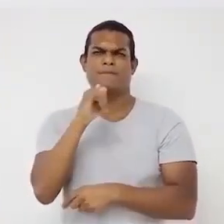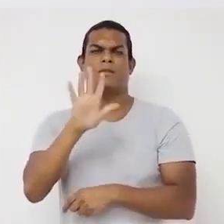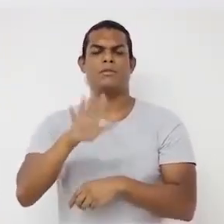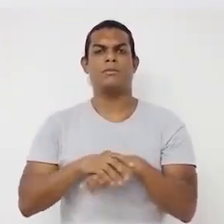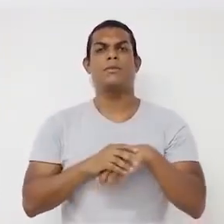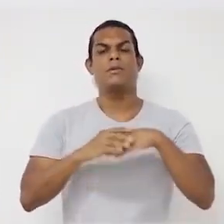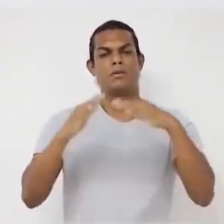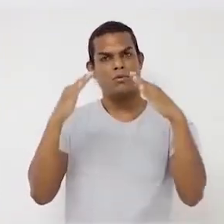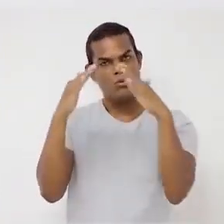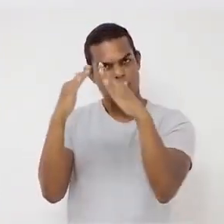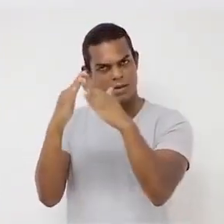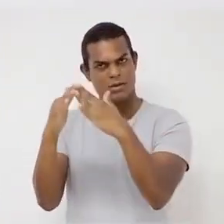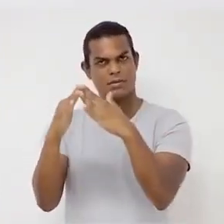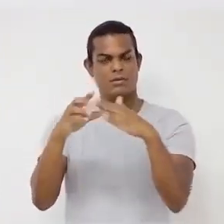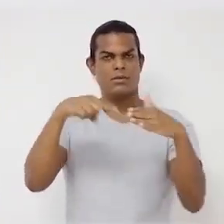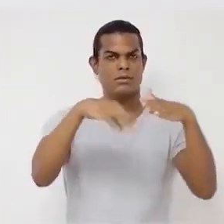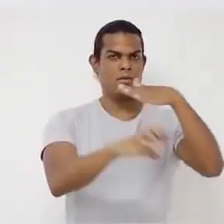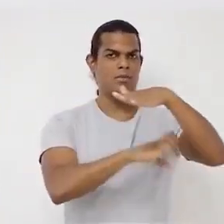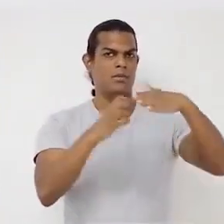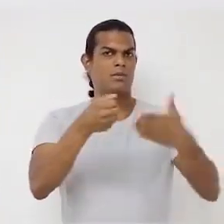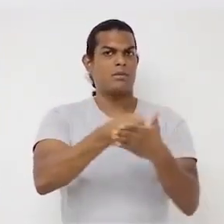sede que ela compre,